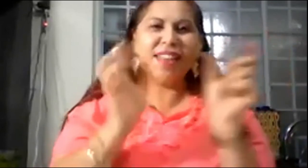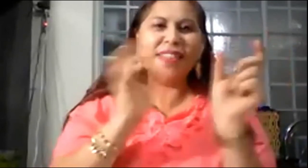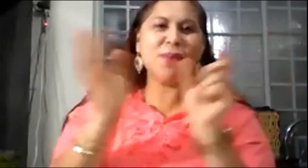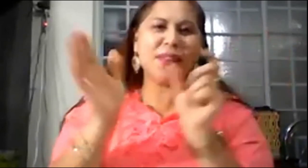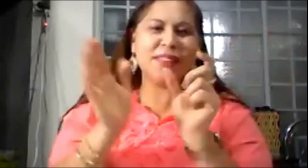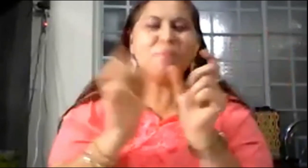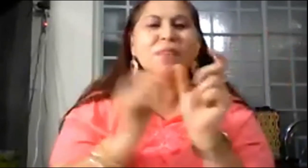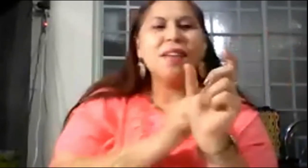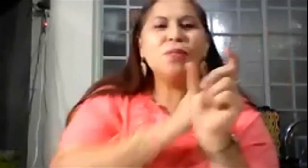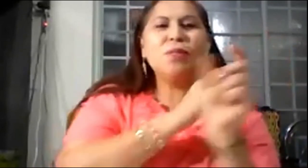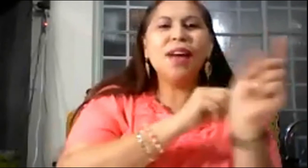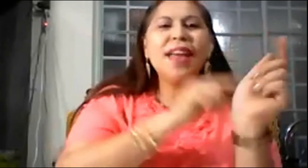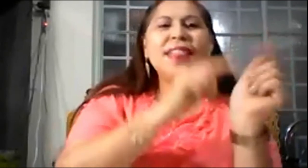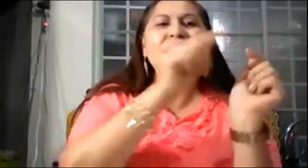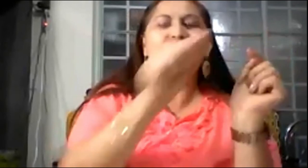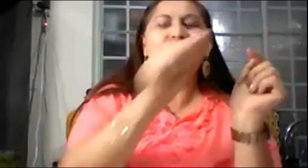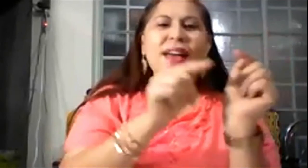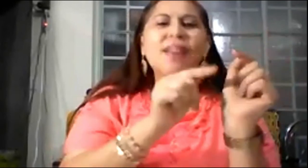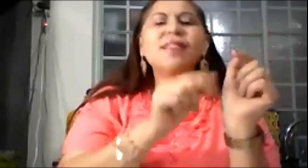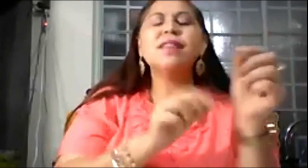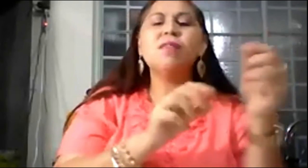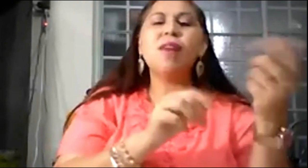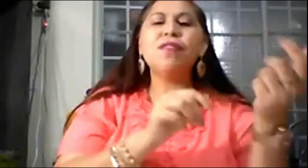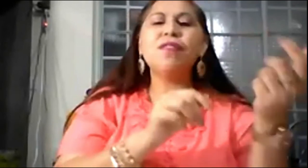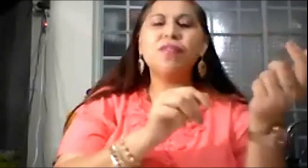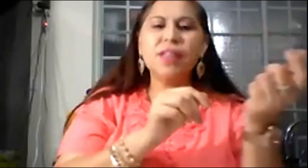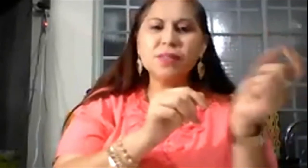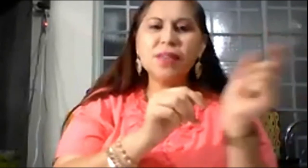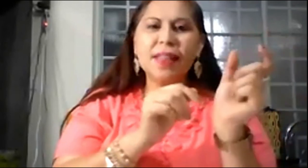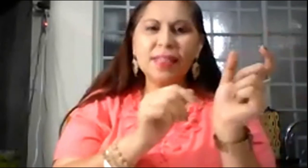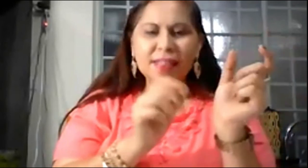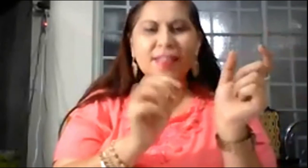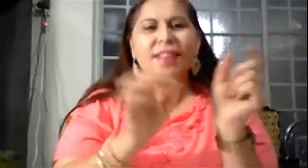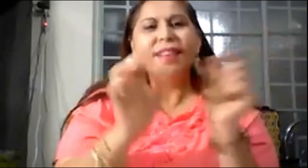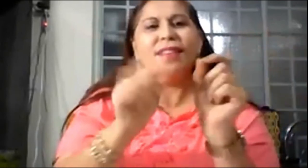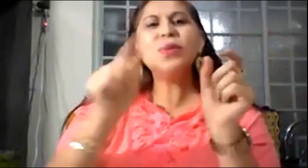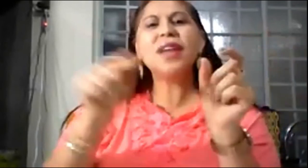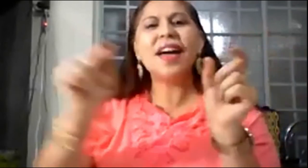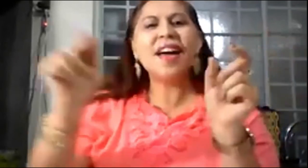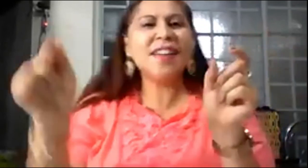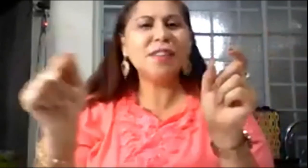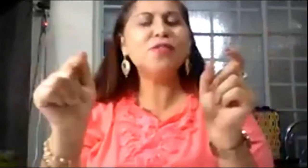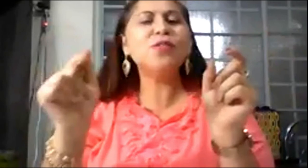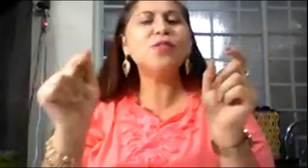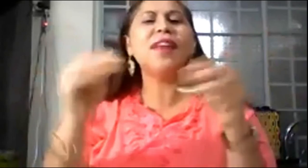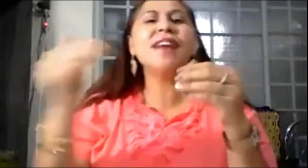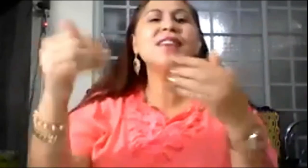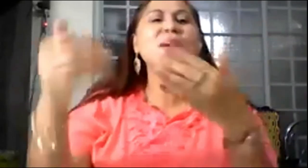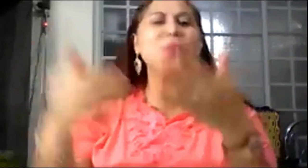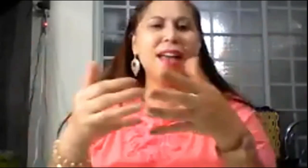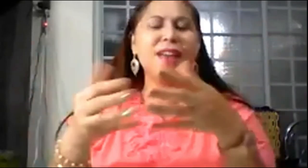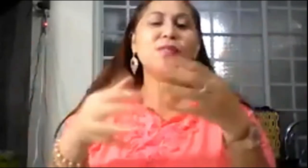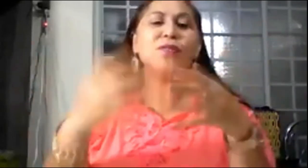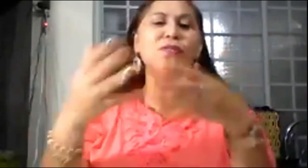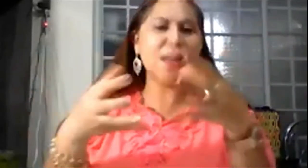é namorar, né? O é namorar, que seria o afixo em, e o urar, que é da ação, né?